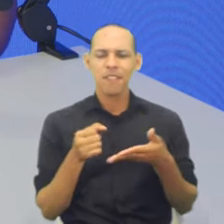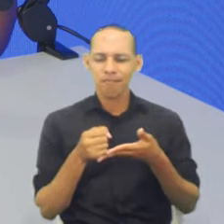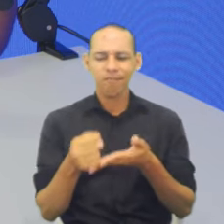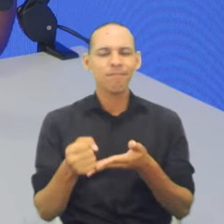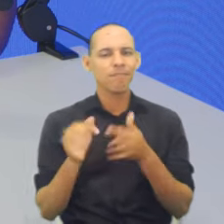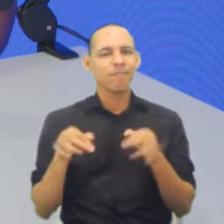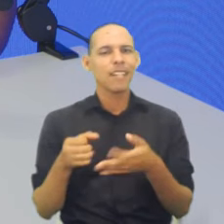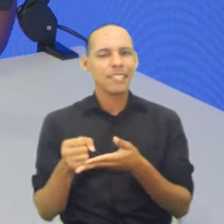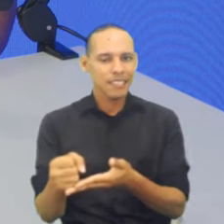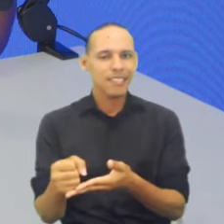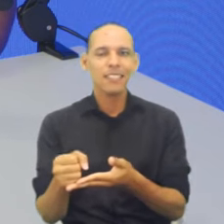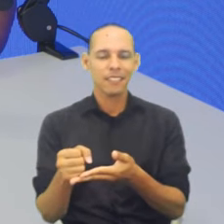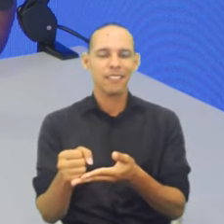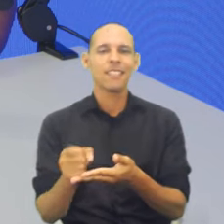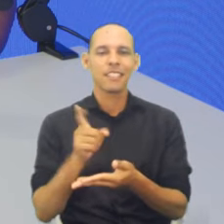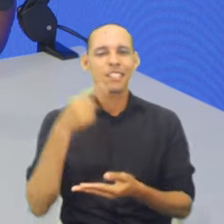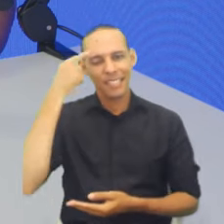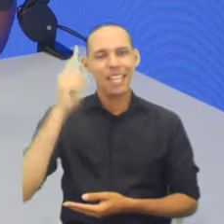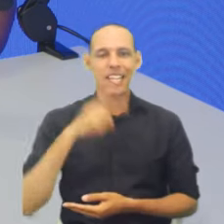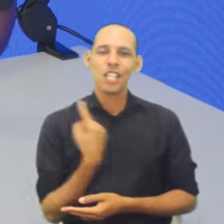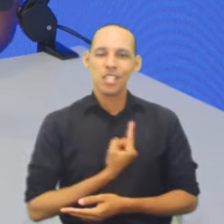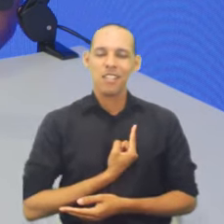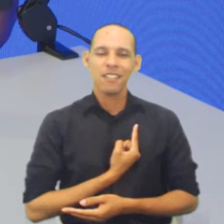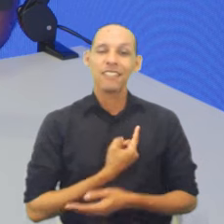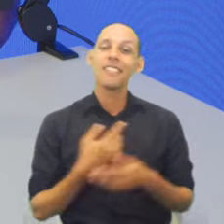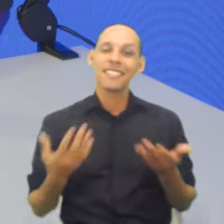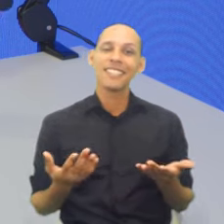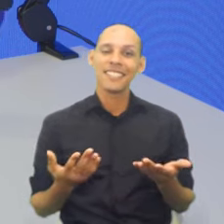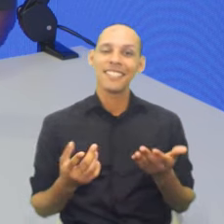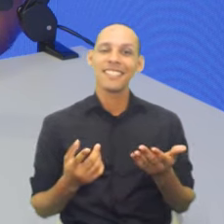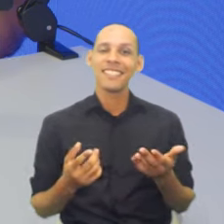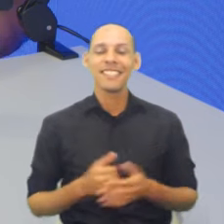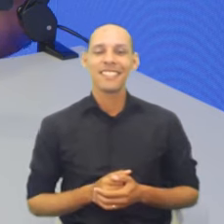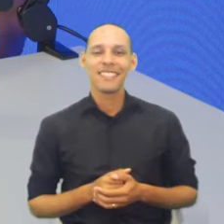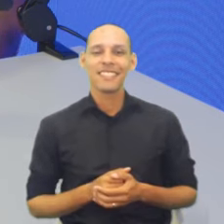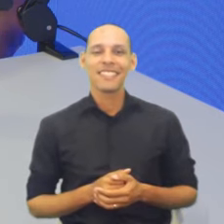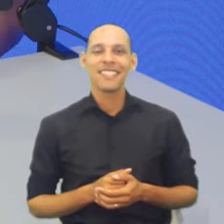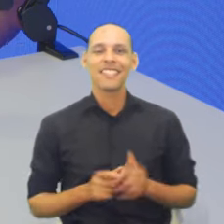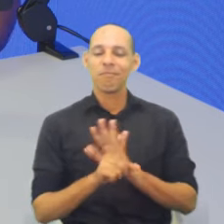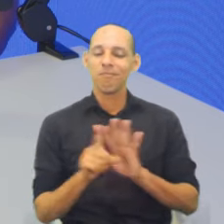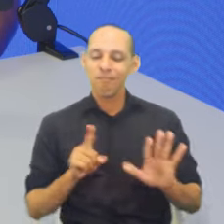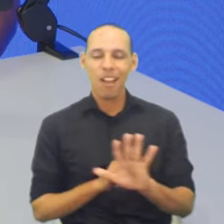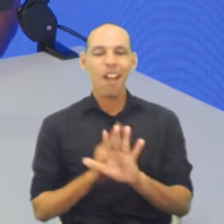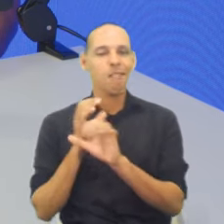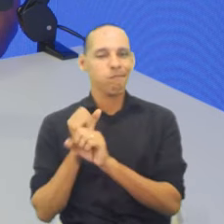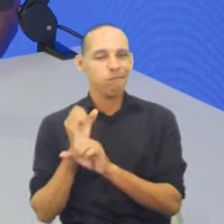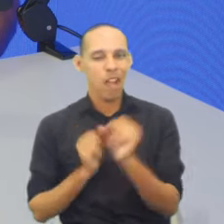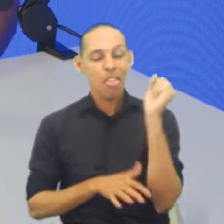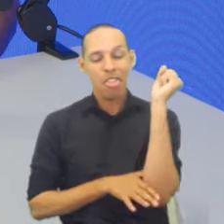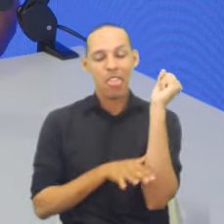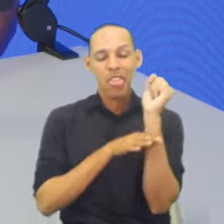gente do que a gente idealizou fazer o que significa que bastidor contrato essas coisas mais burocráticas de